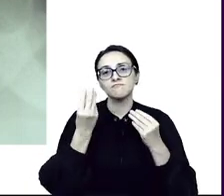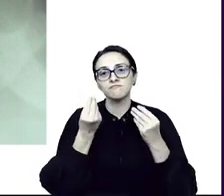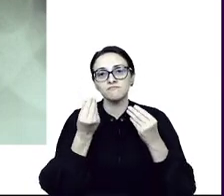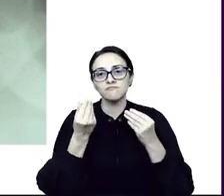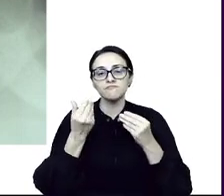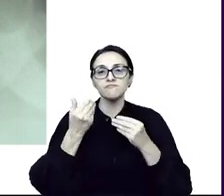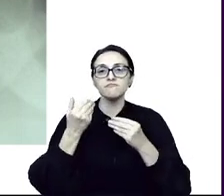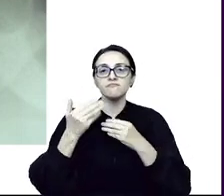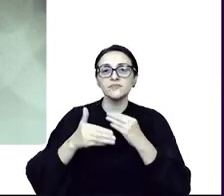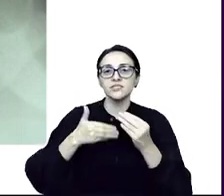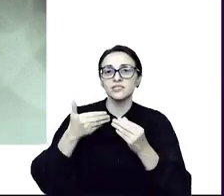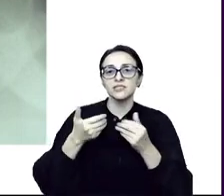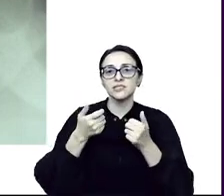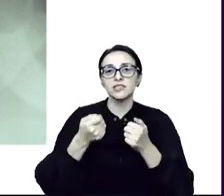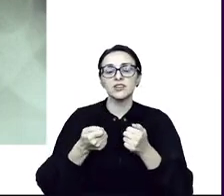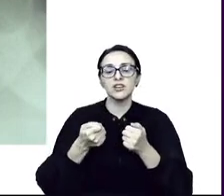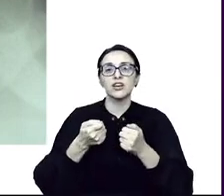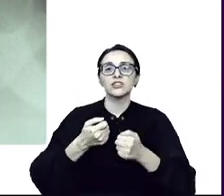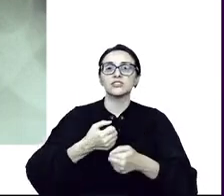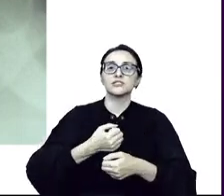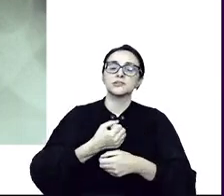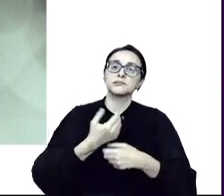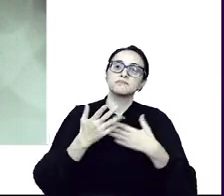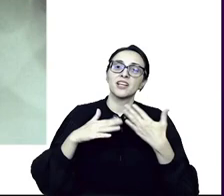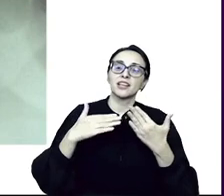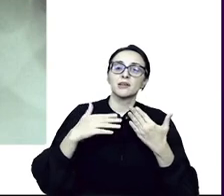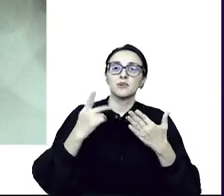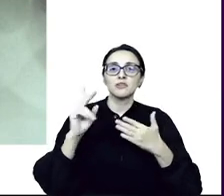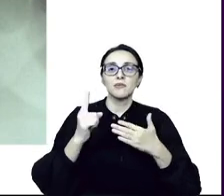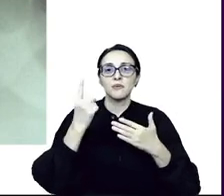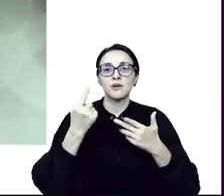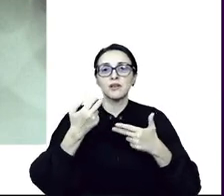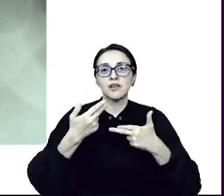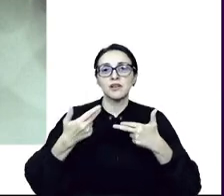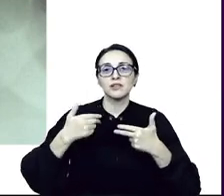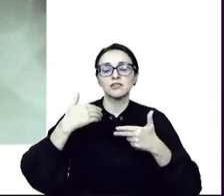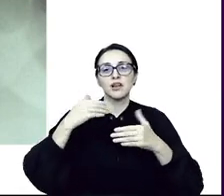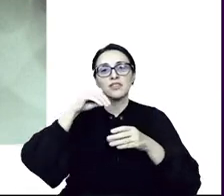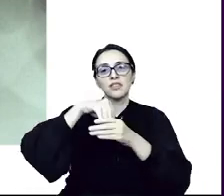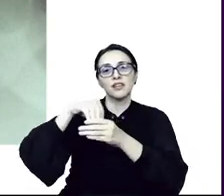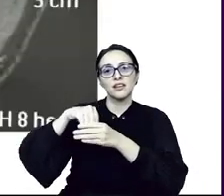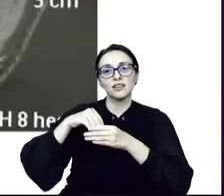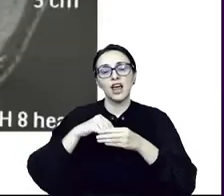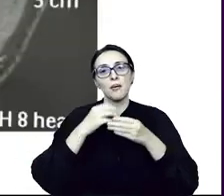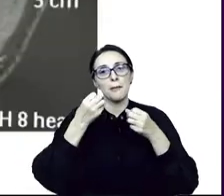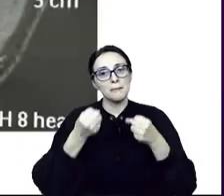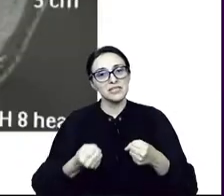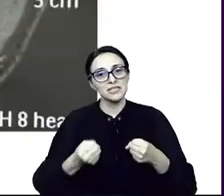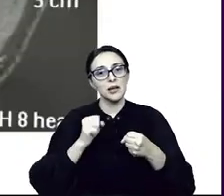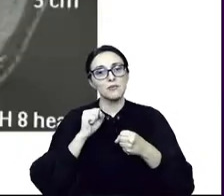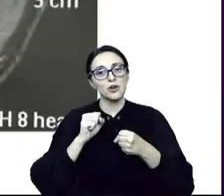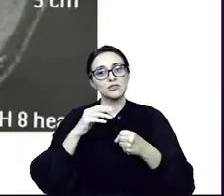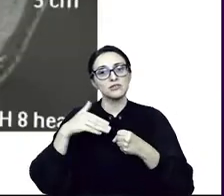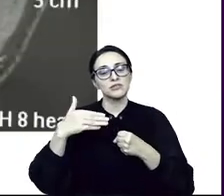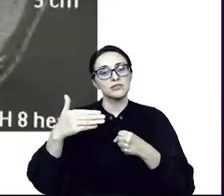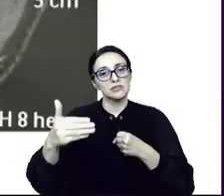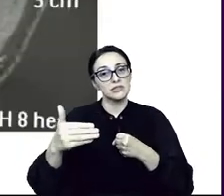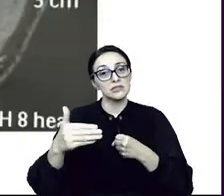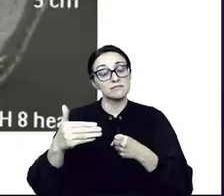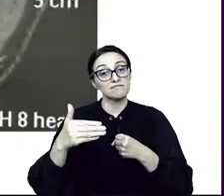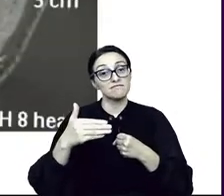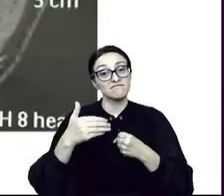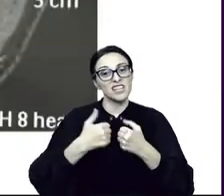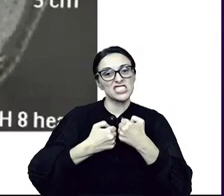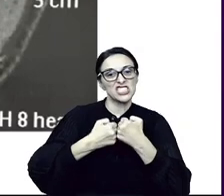osteófito aí, tipo barba de bode, e há um predomínio dos rotadores internos, levando a uma sobrecarga posterior, e isso é um desgaste,